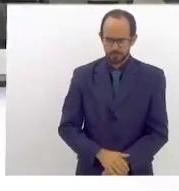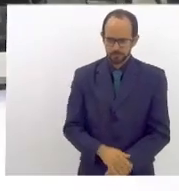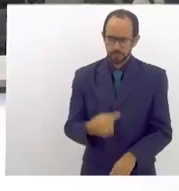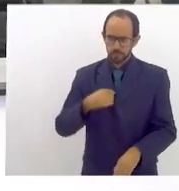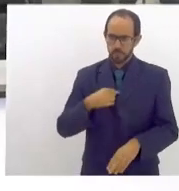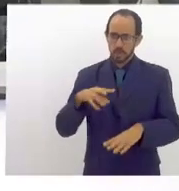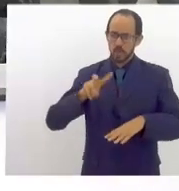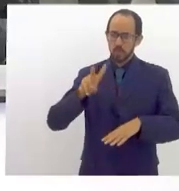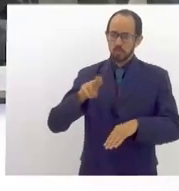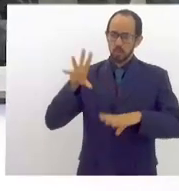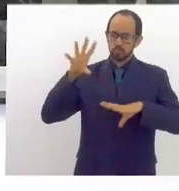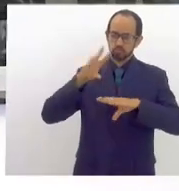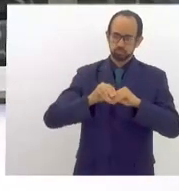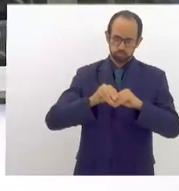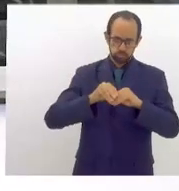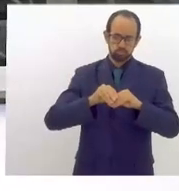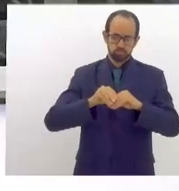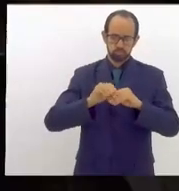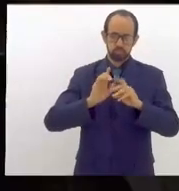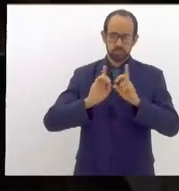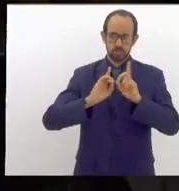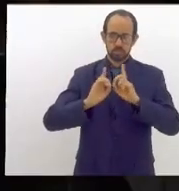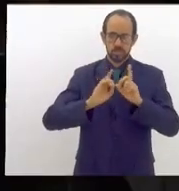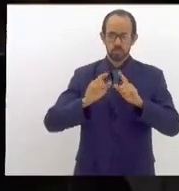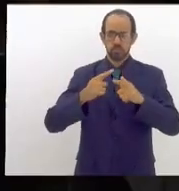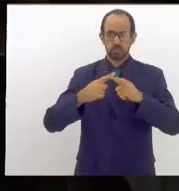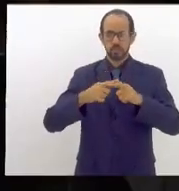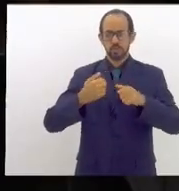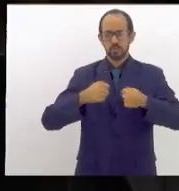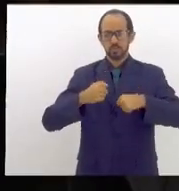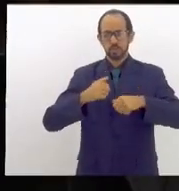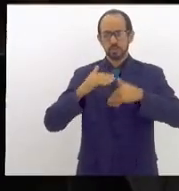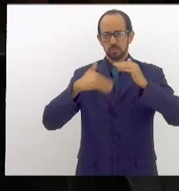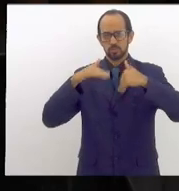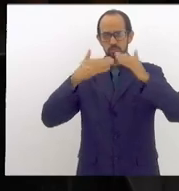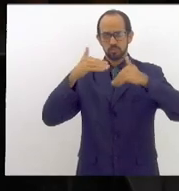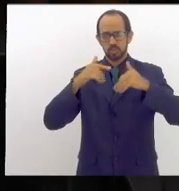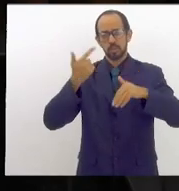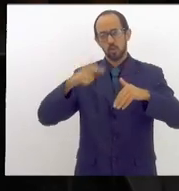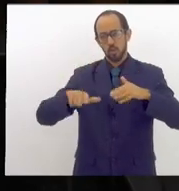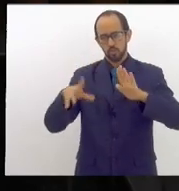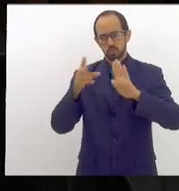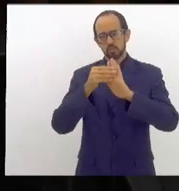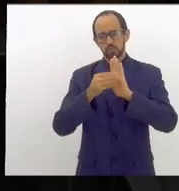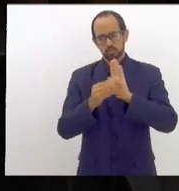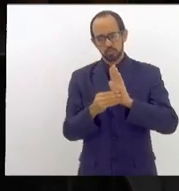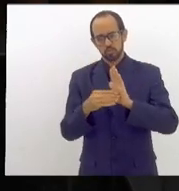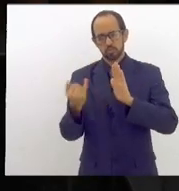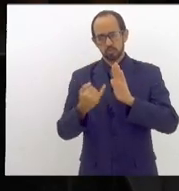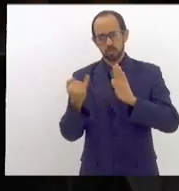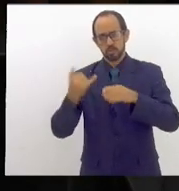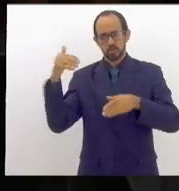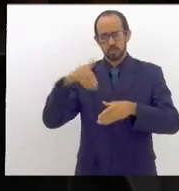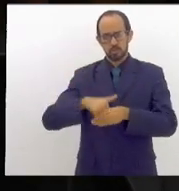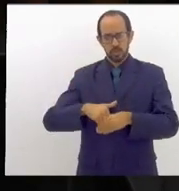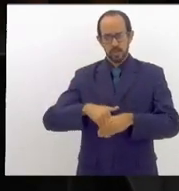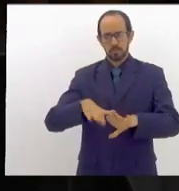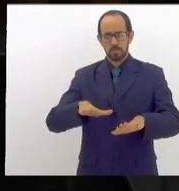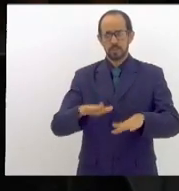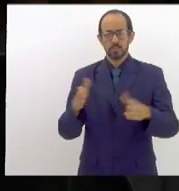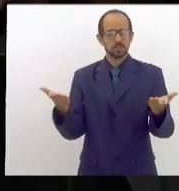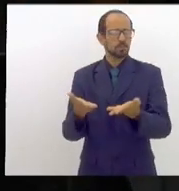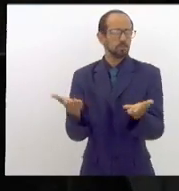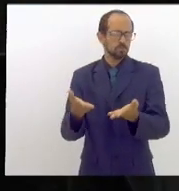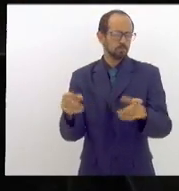serei breve nesse debate que eu acho que a gente precisa daqui a pouco entrar em ponto de pauta importante mas esse é um debate que também é